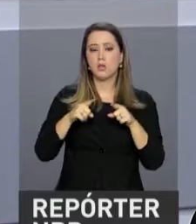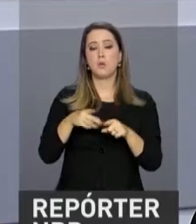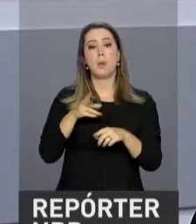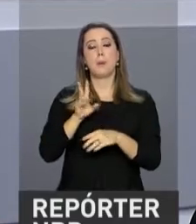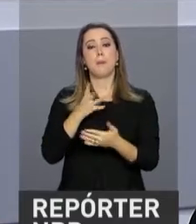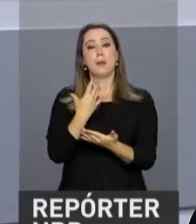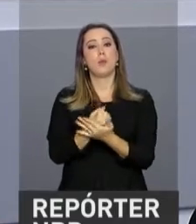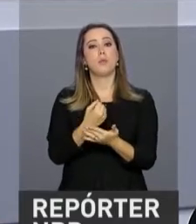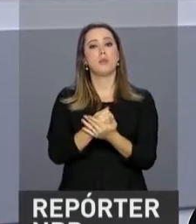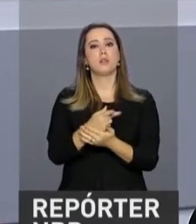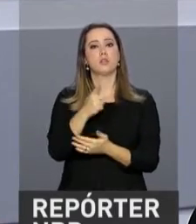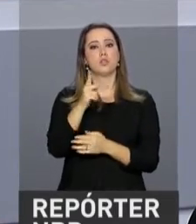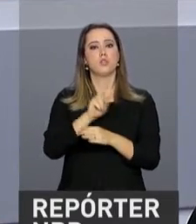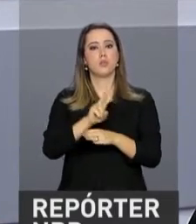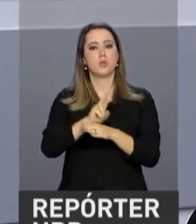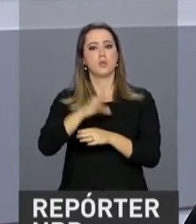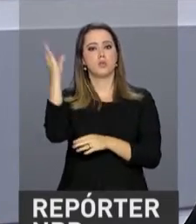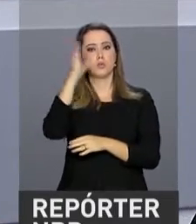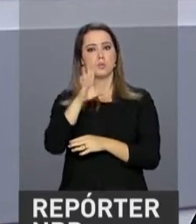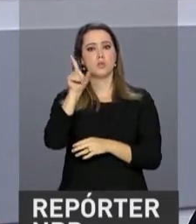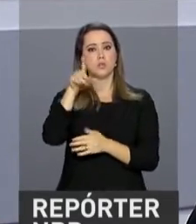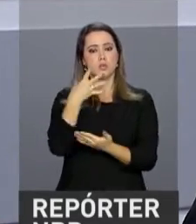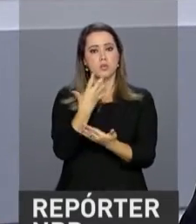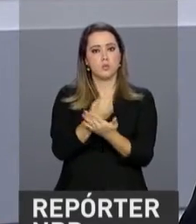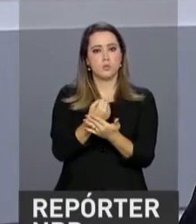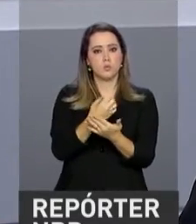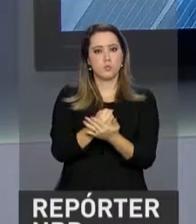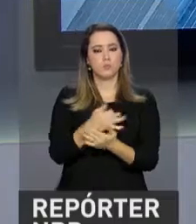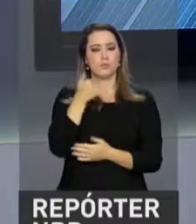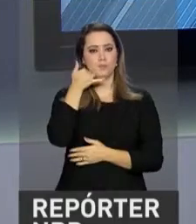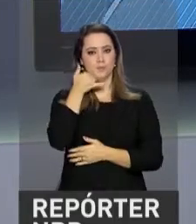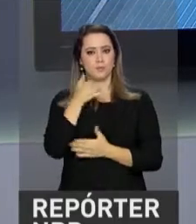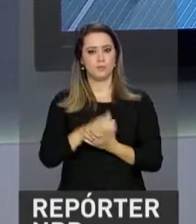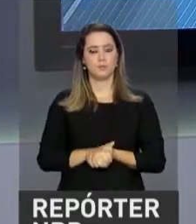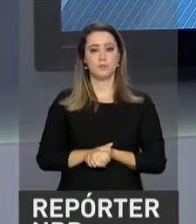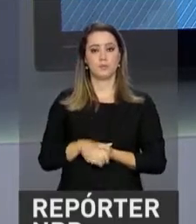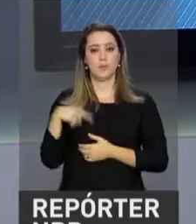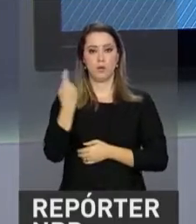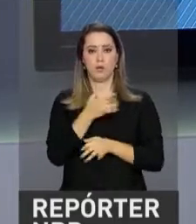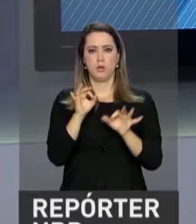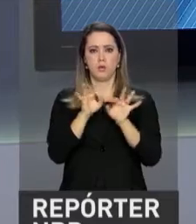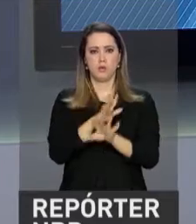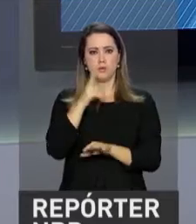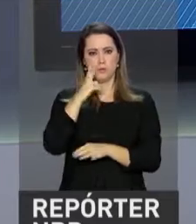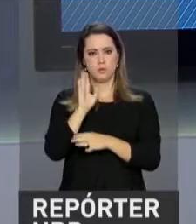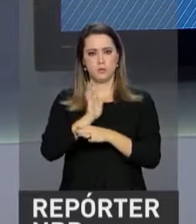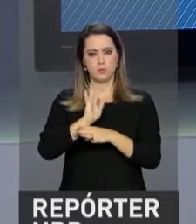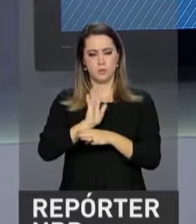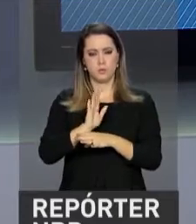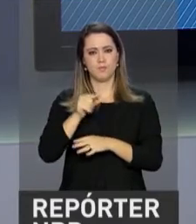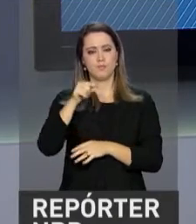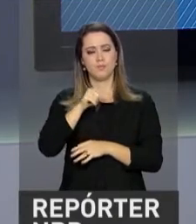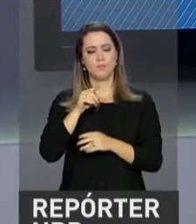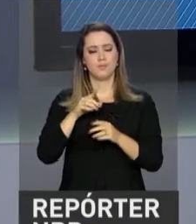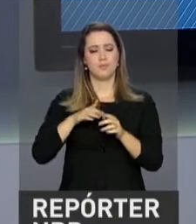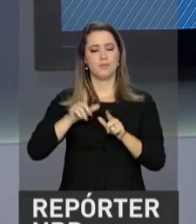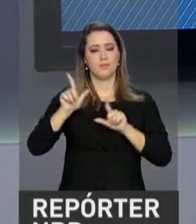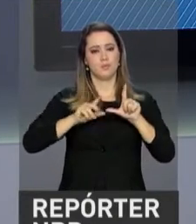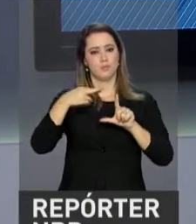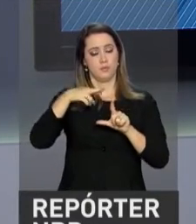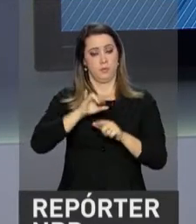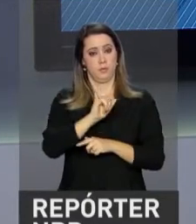aplicativo proteja brasil é só baixá lo no celular e nós ficamos por aqui você pode rever as reportagens no